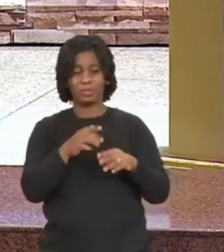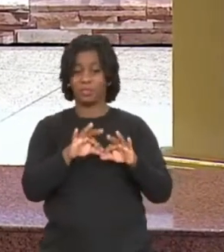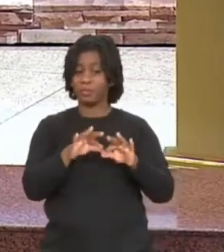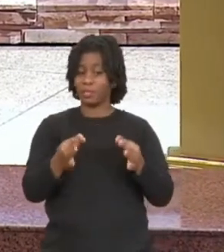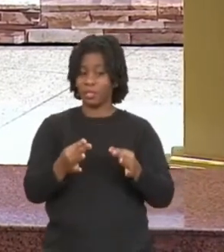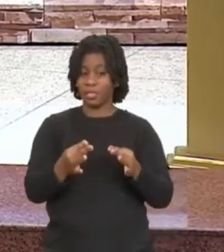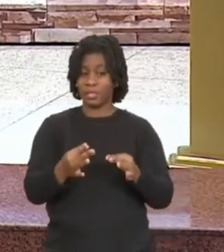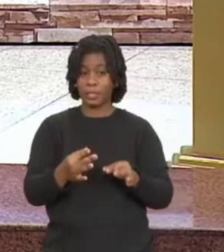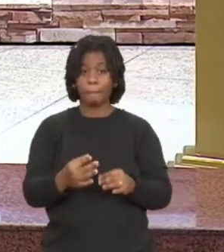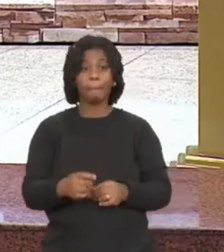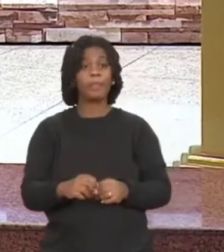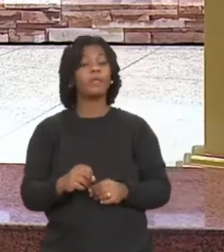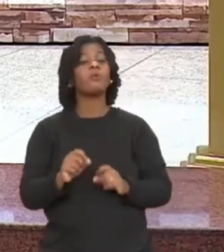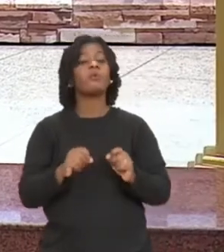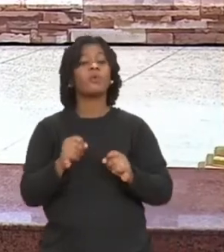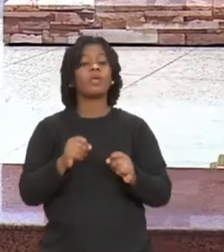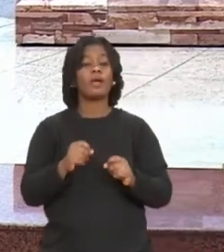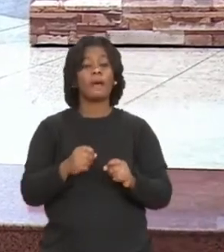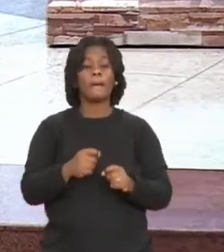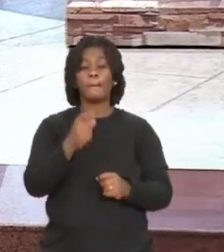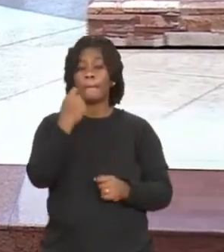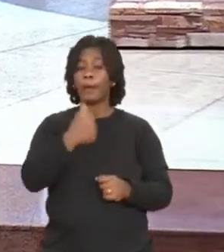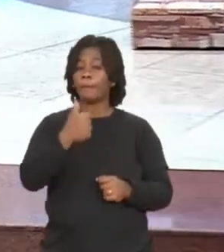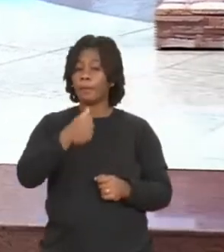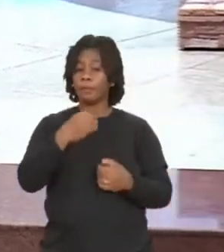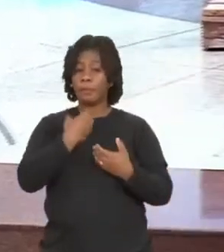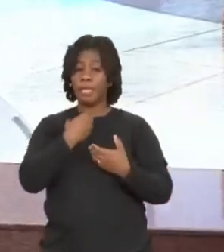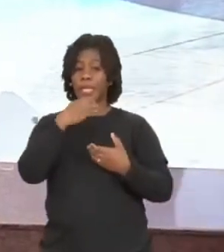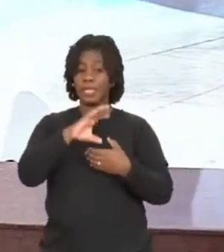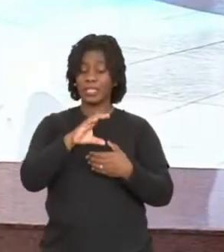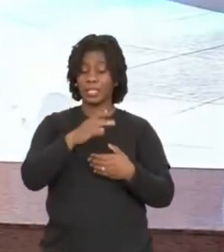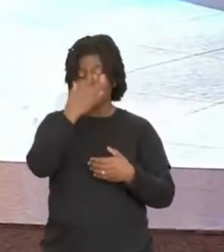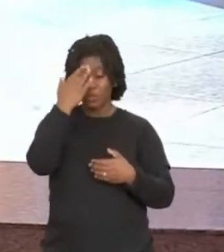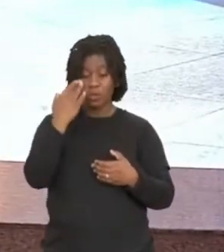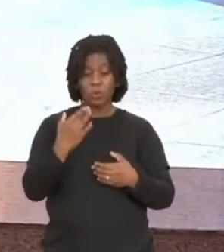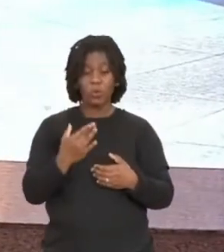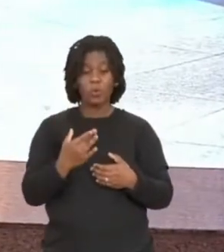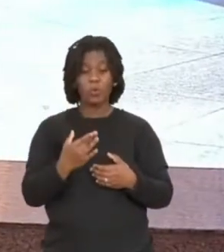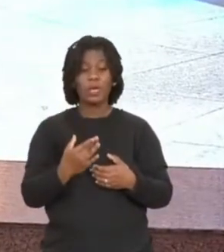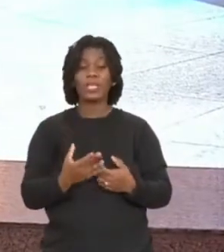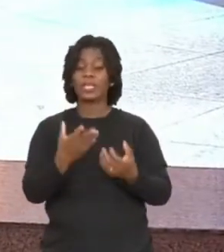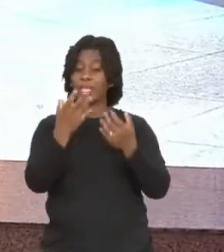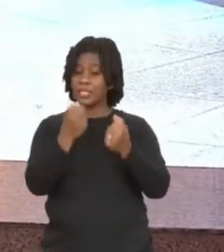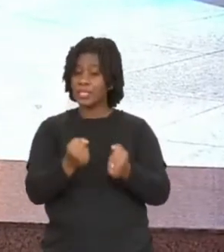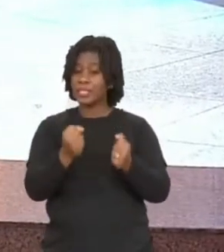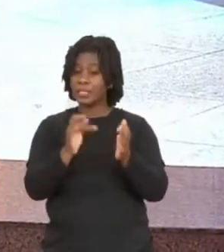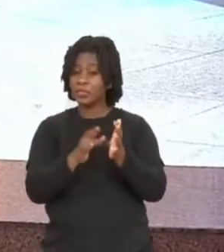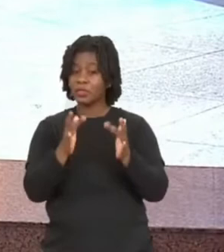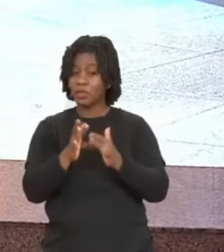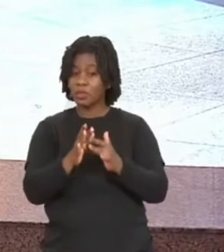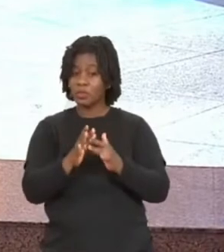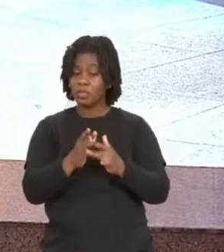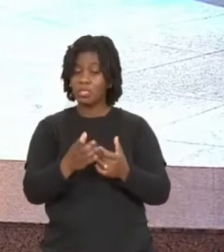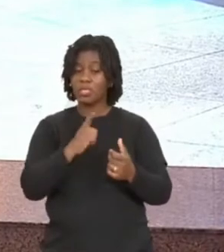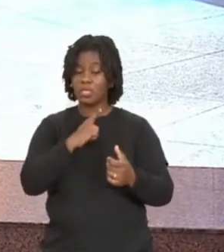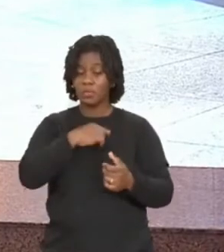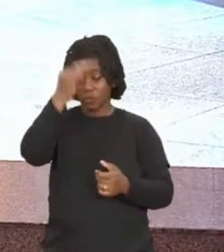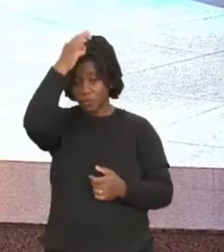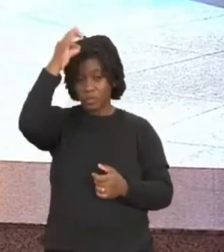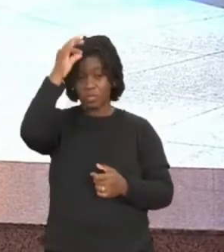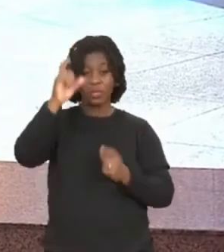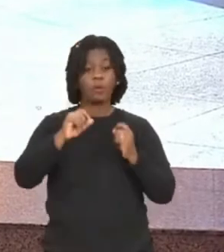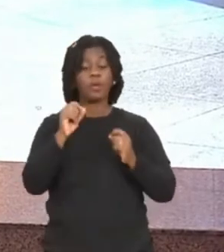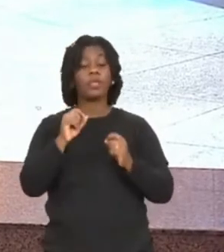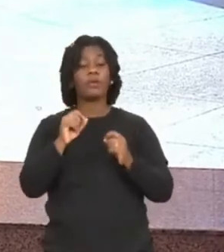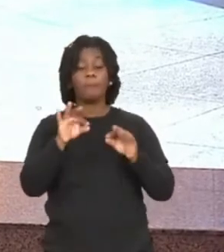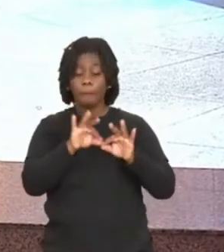de quem tem um encontro com Deus, de quem recebe o Espírito Santo, é humildade. Humildade. Mas talvez você não aguenta